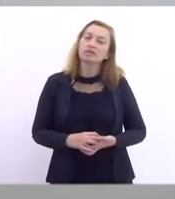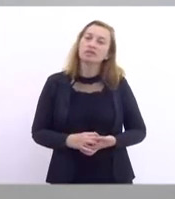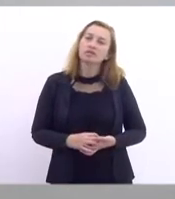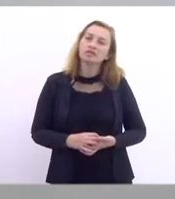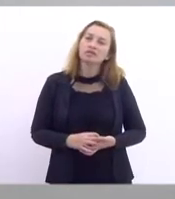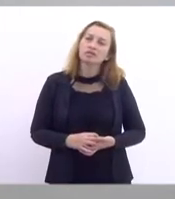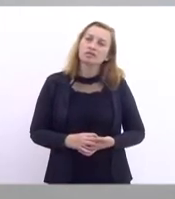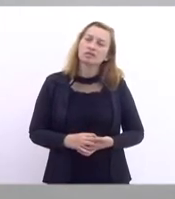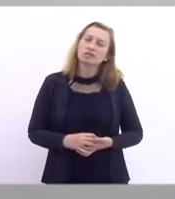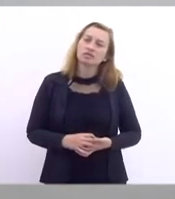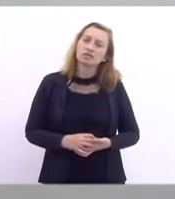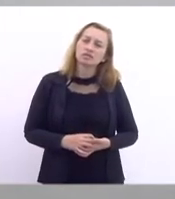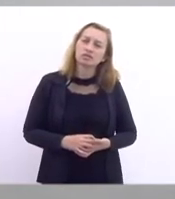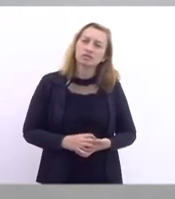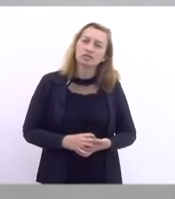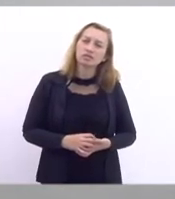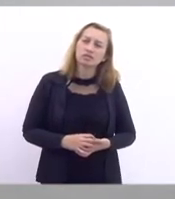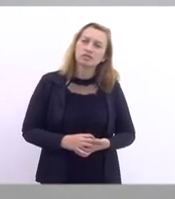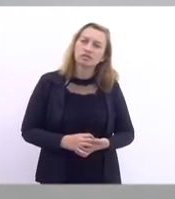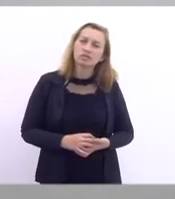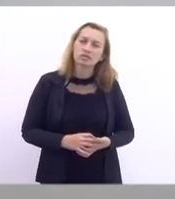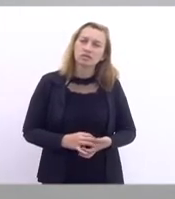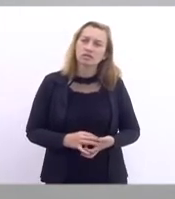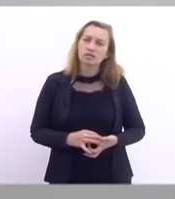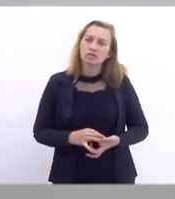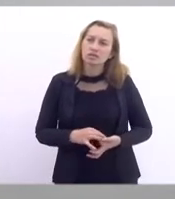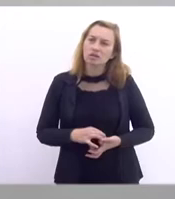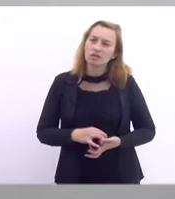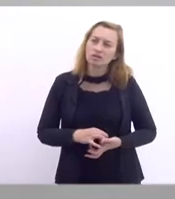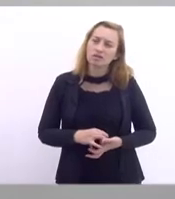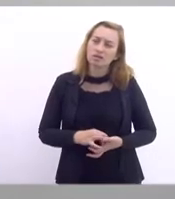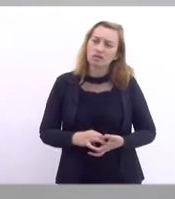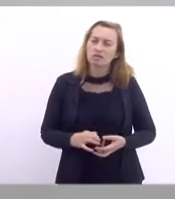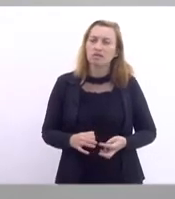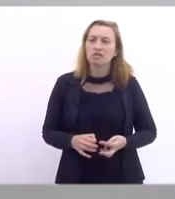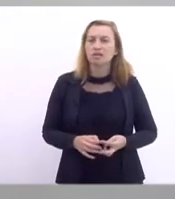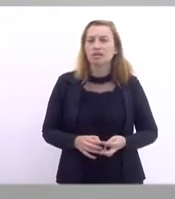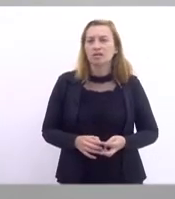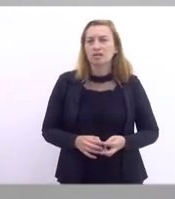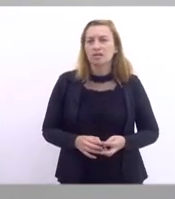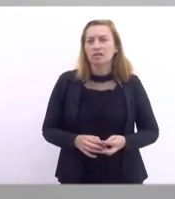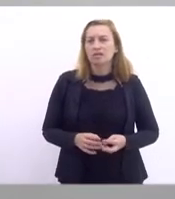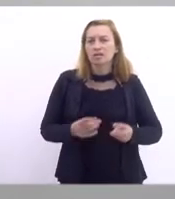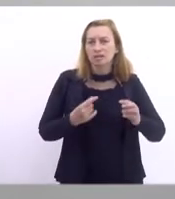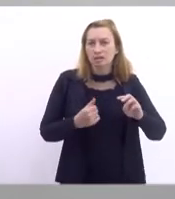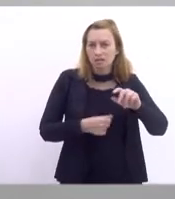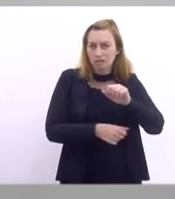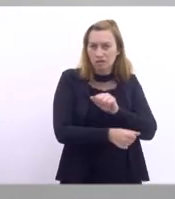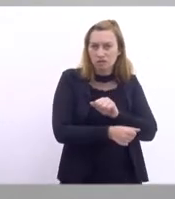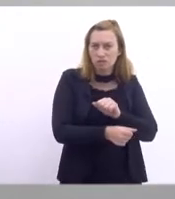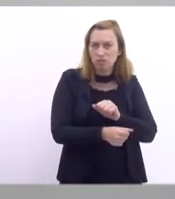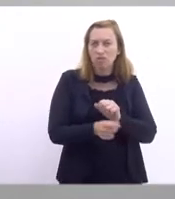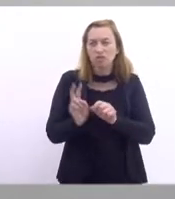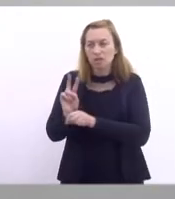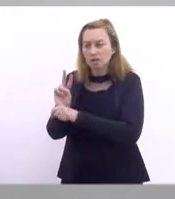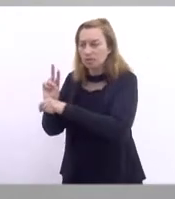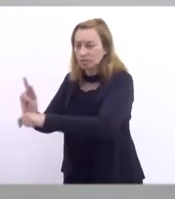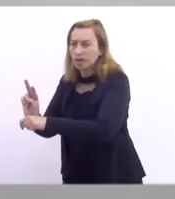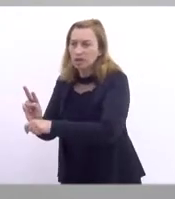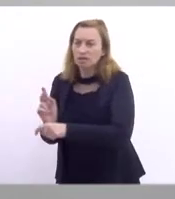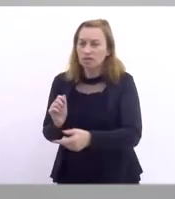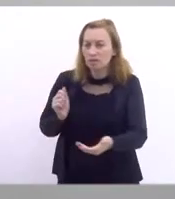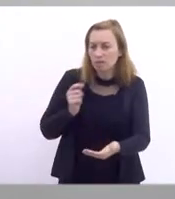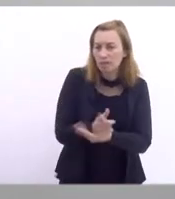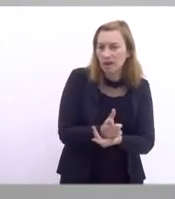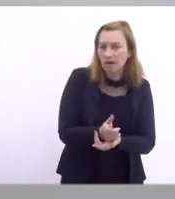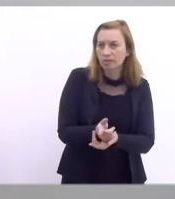Rigor na na classificação né porque investimento e empréstimo e pagamento de